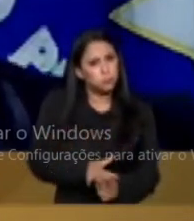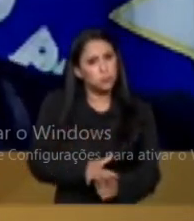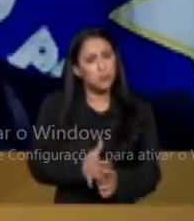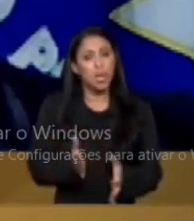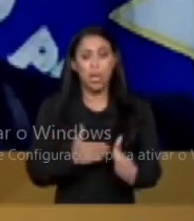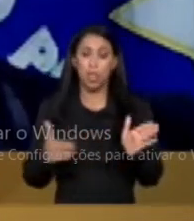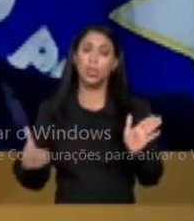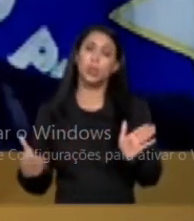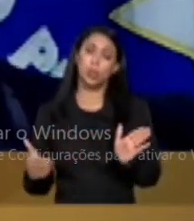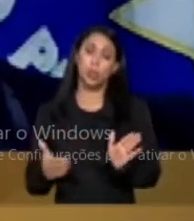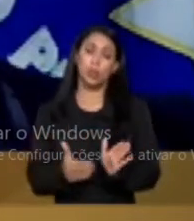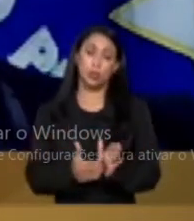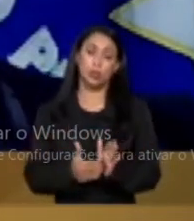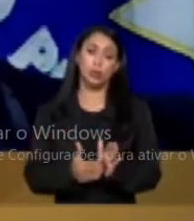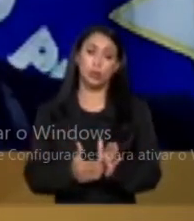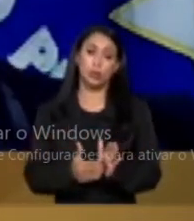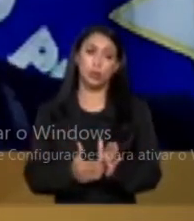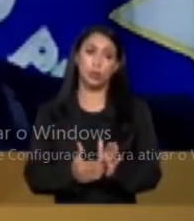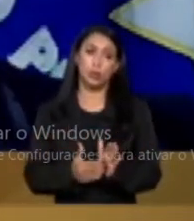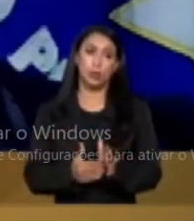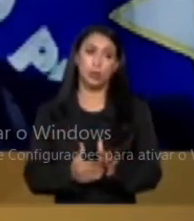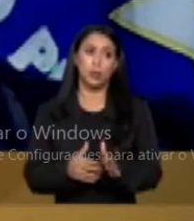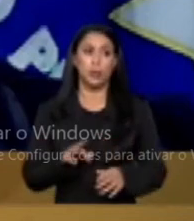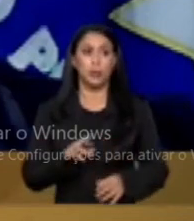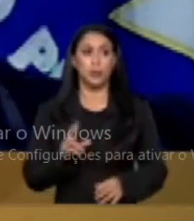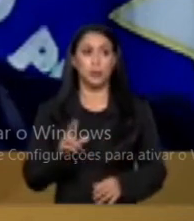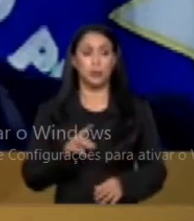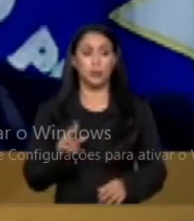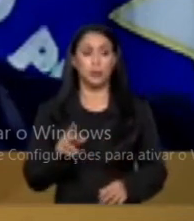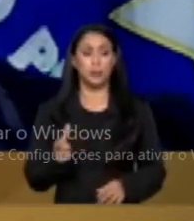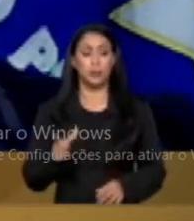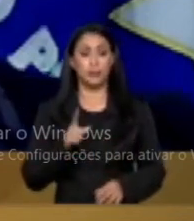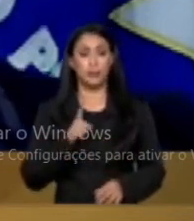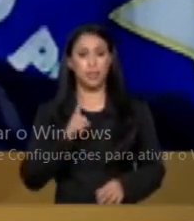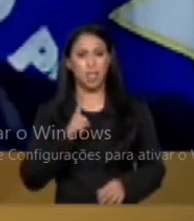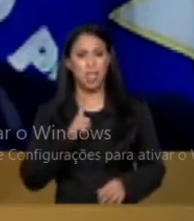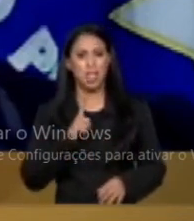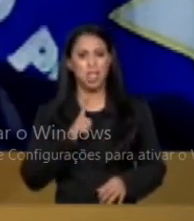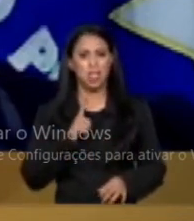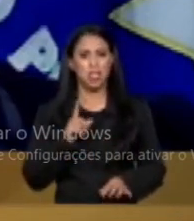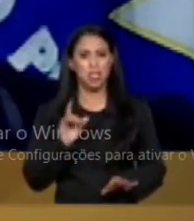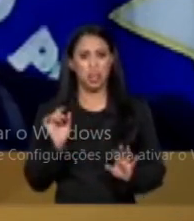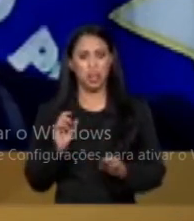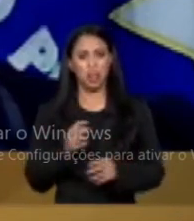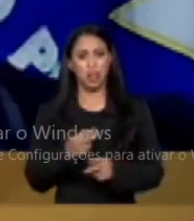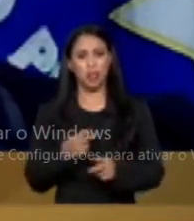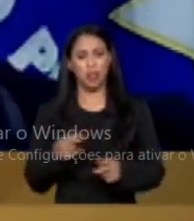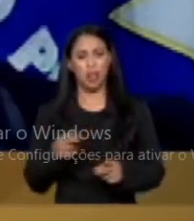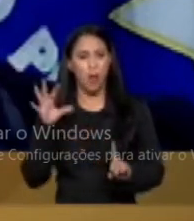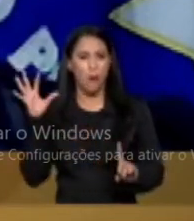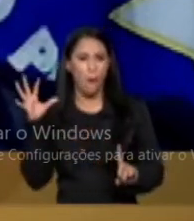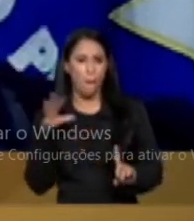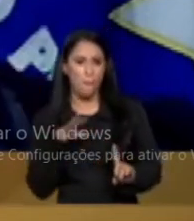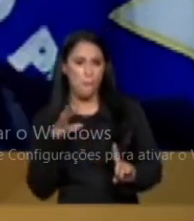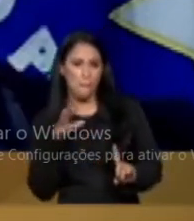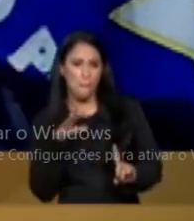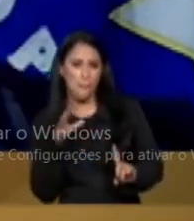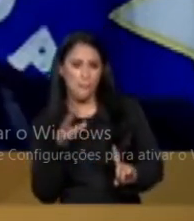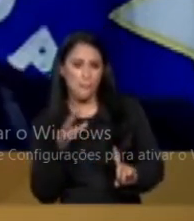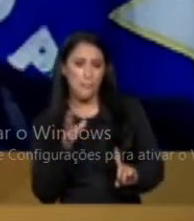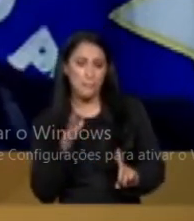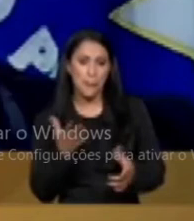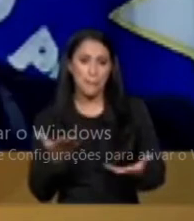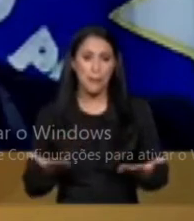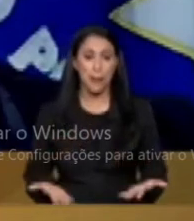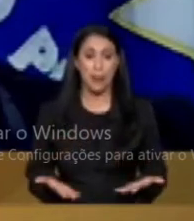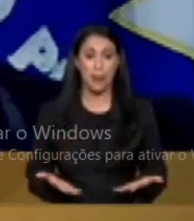e tudo isso sem se valer de certos artifícios indutores, de estados